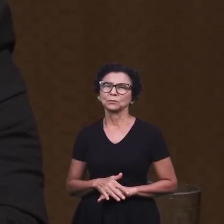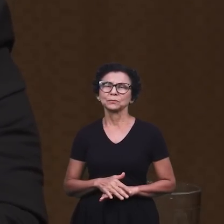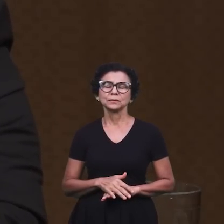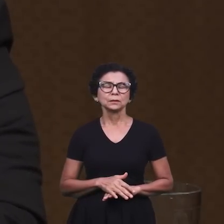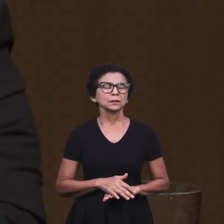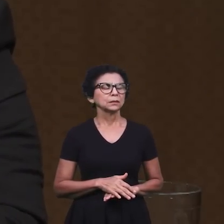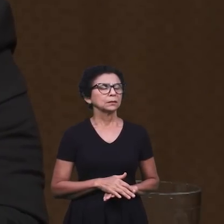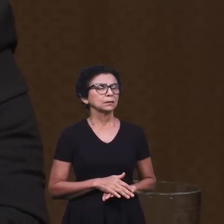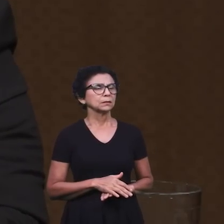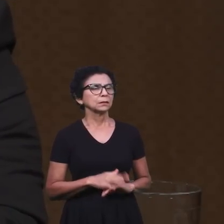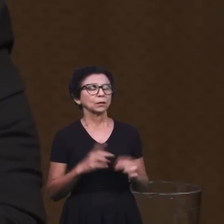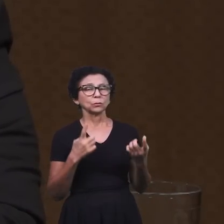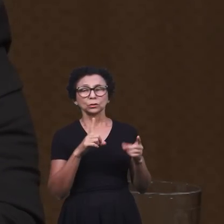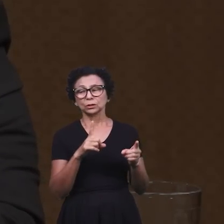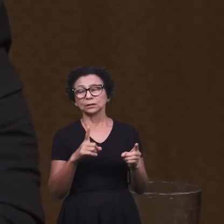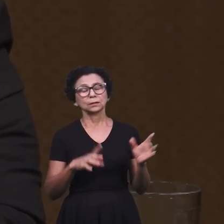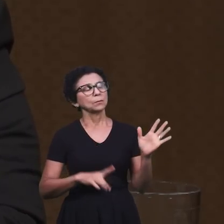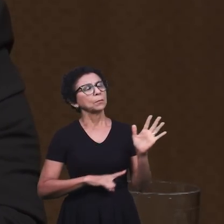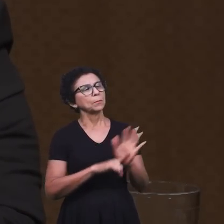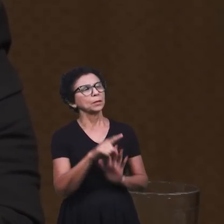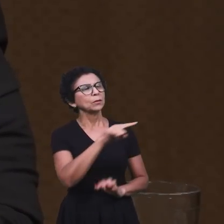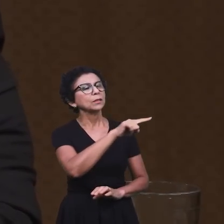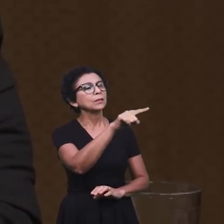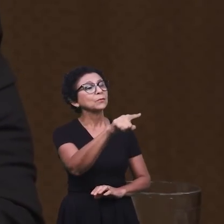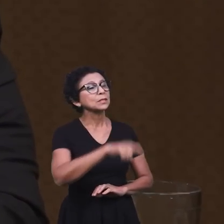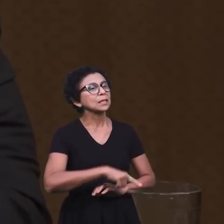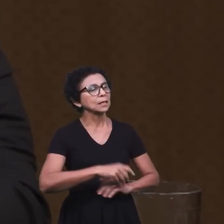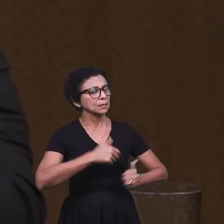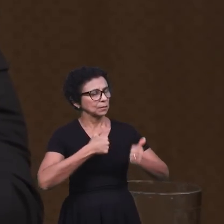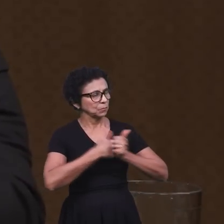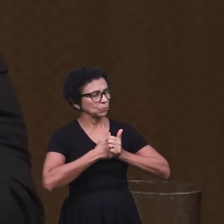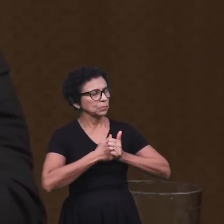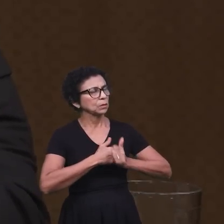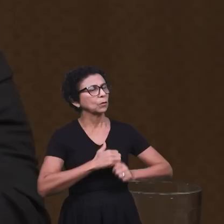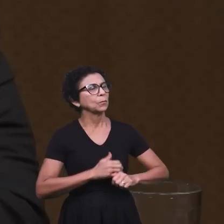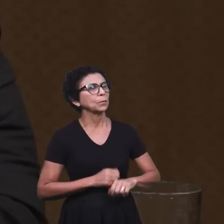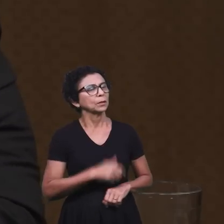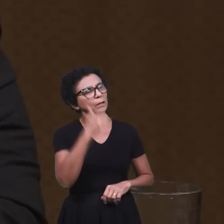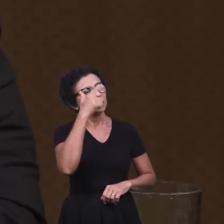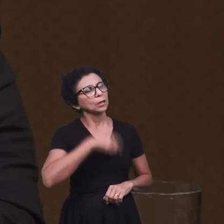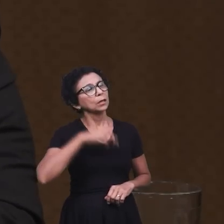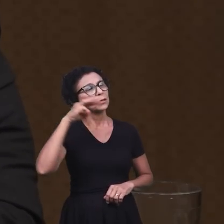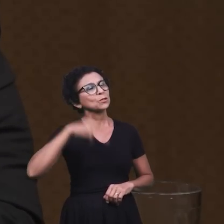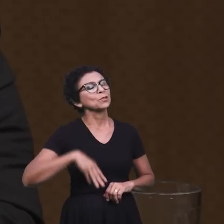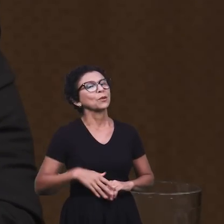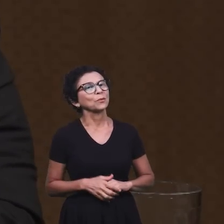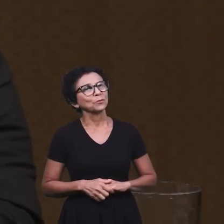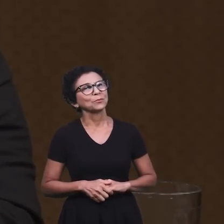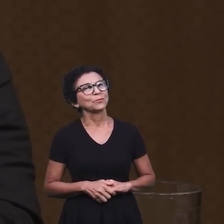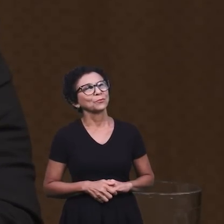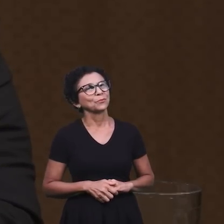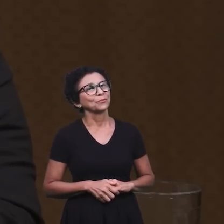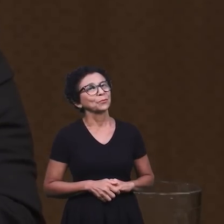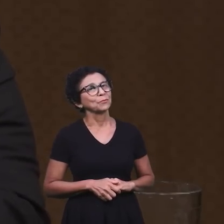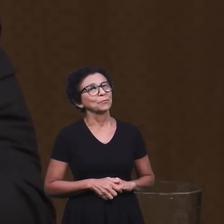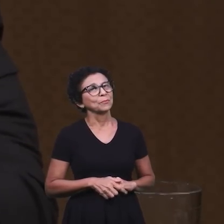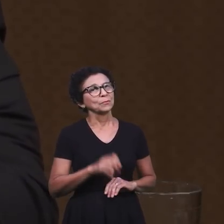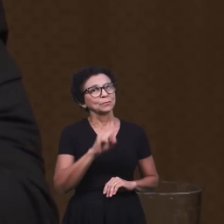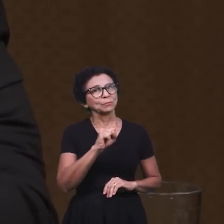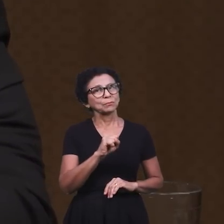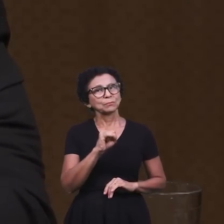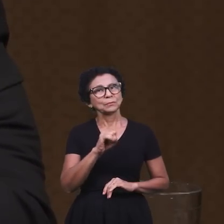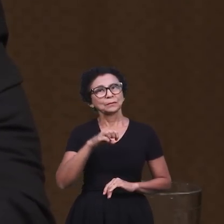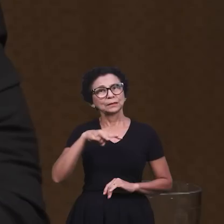vós, vocês que andam comigo, que têm parte nesse ministério, quem vós dizeis que eu sou? E ali então, Simão Pedro,